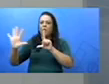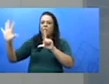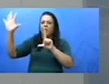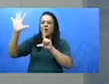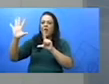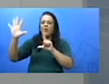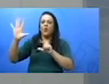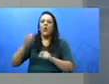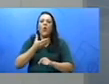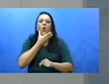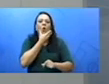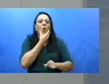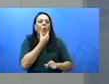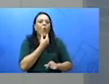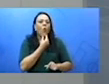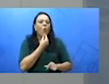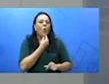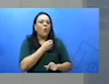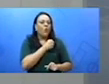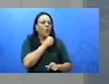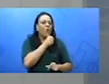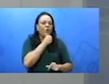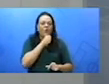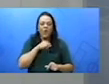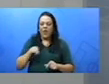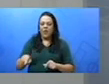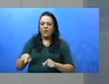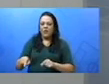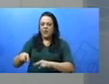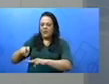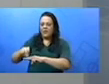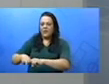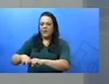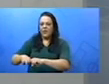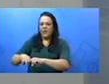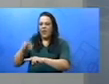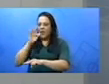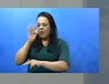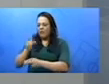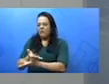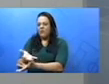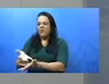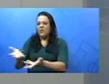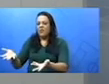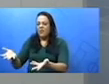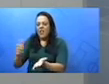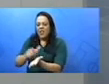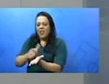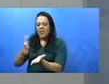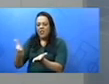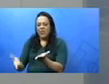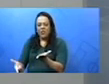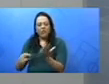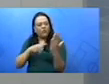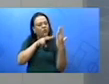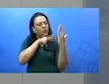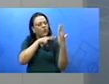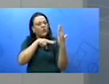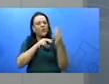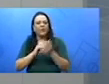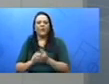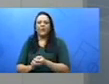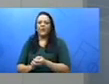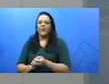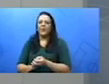Um senhor, aparentemente sentado num jardim, calmamente, lendo seu jornal. De